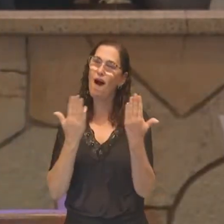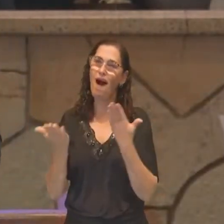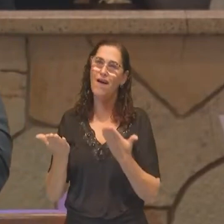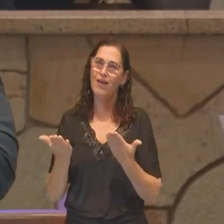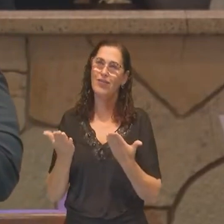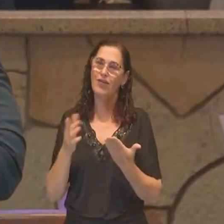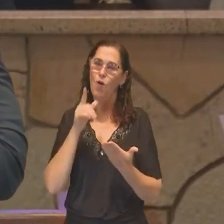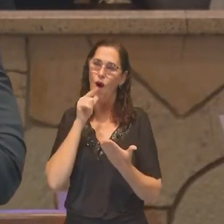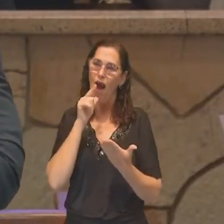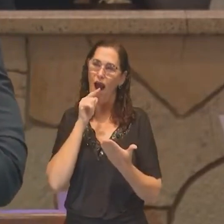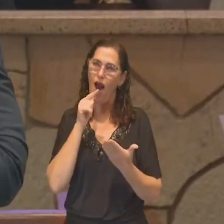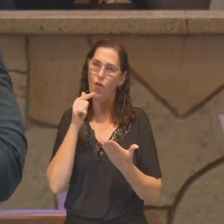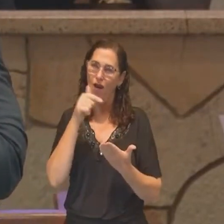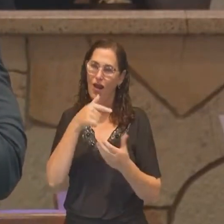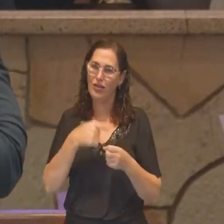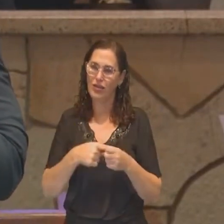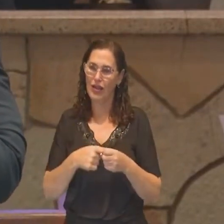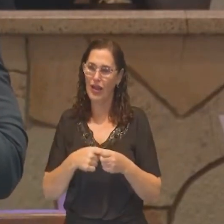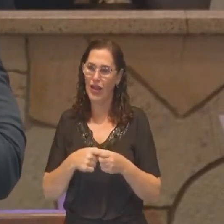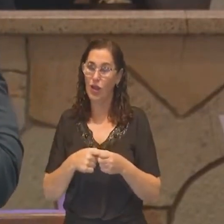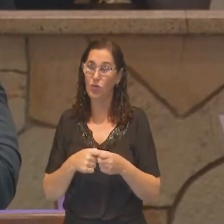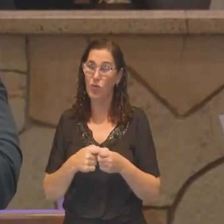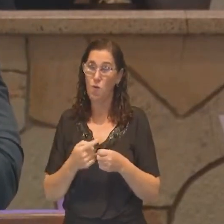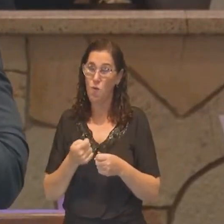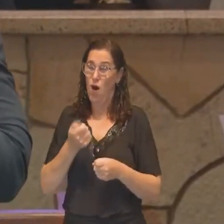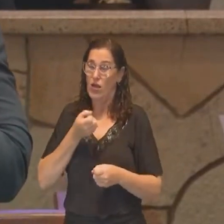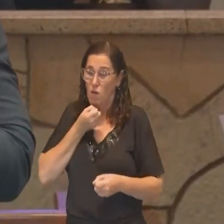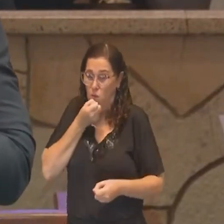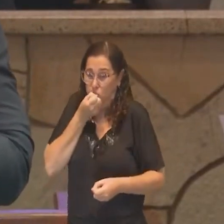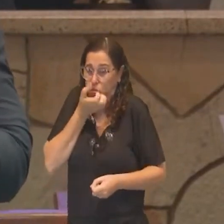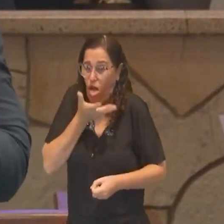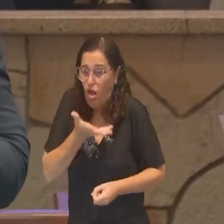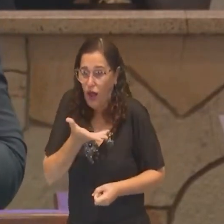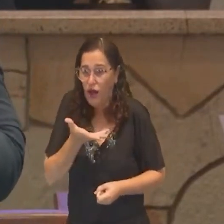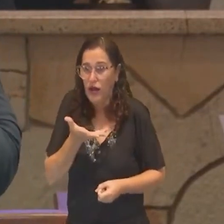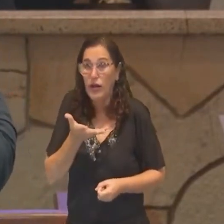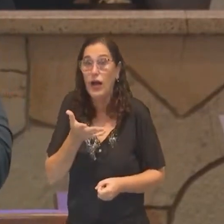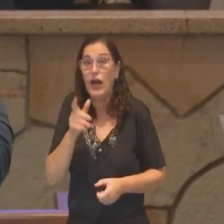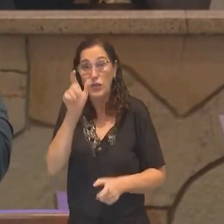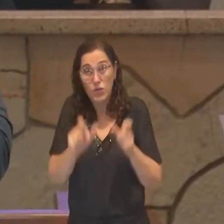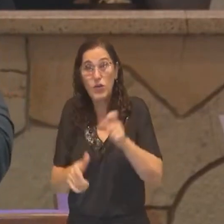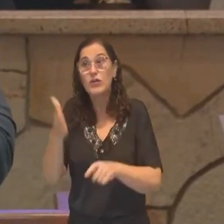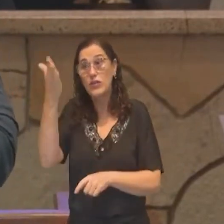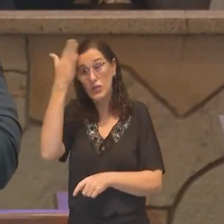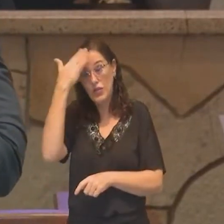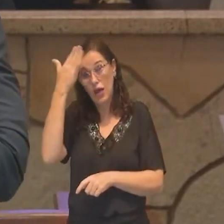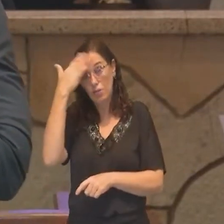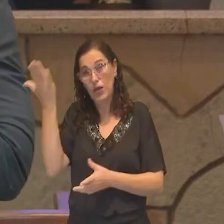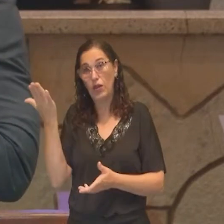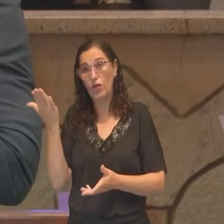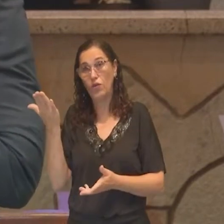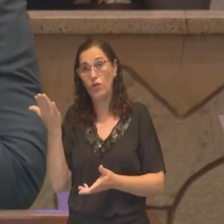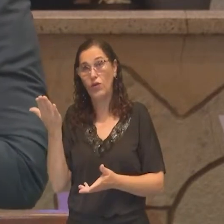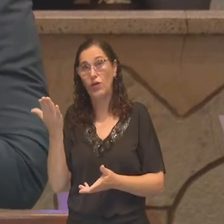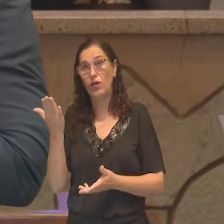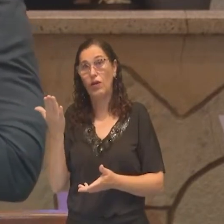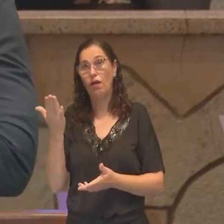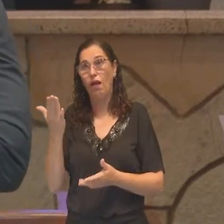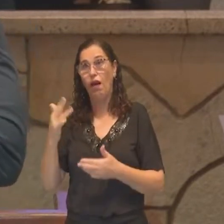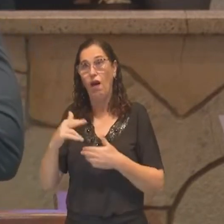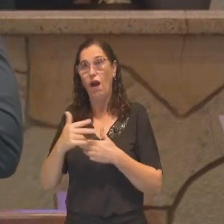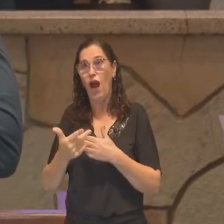disso. Estou a ponto de vomitá-lo, ou seja, as pessoas sabiam que a reação daquela água